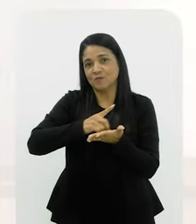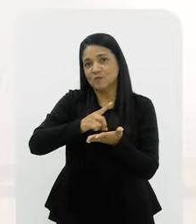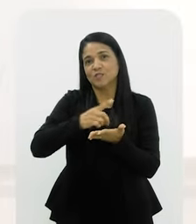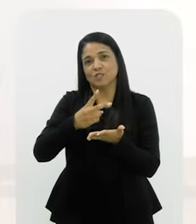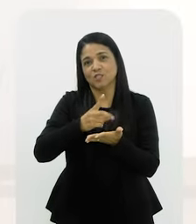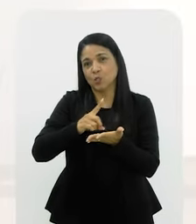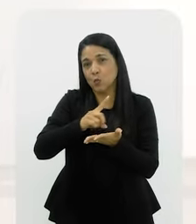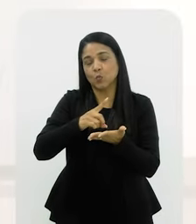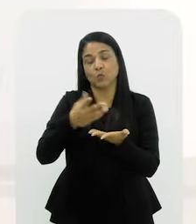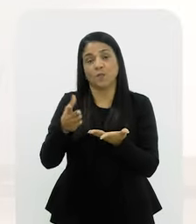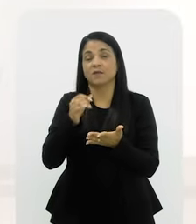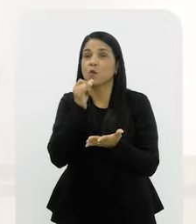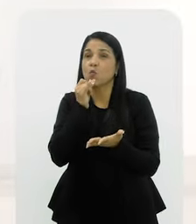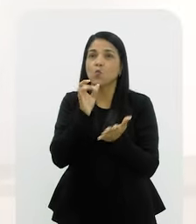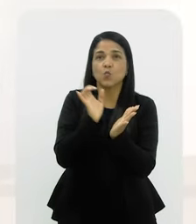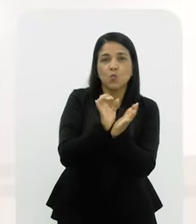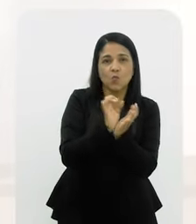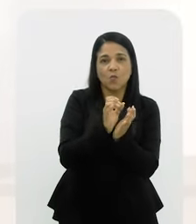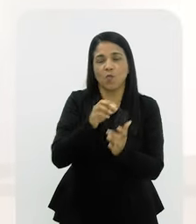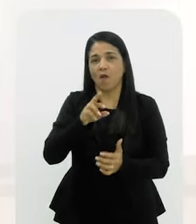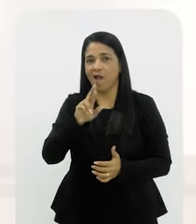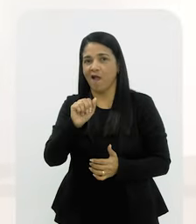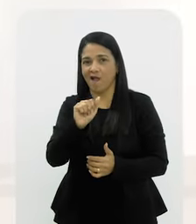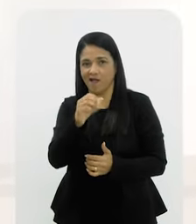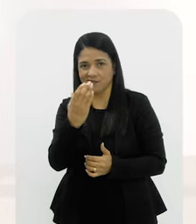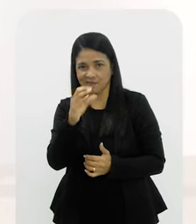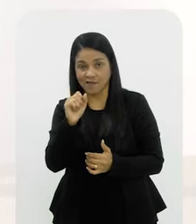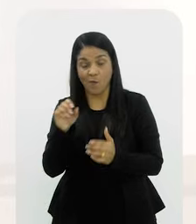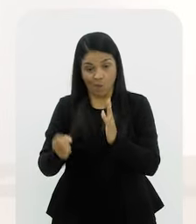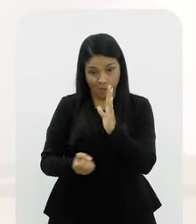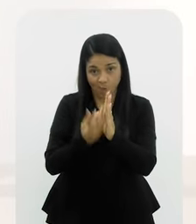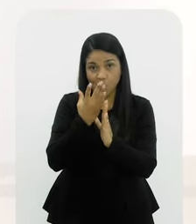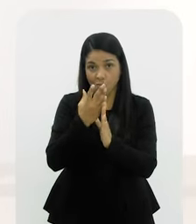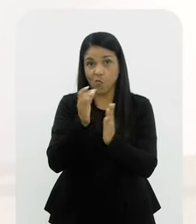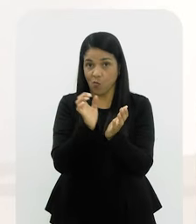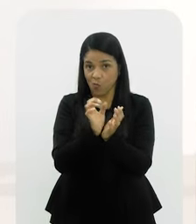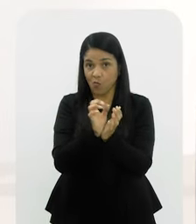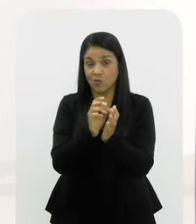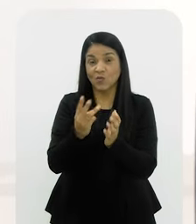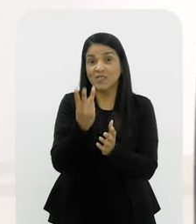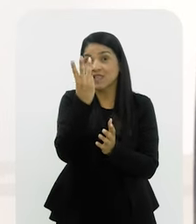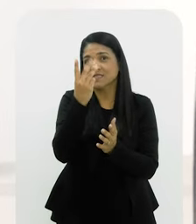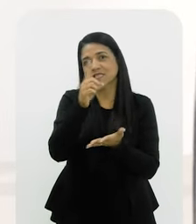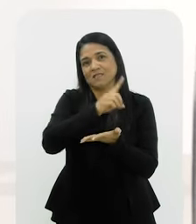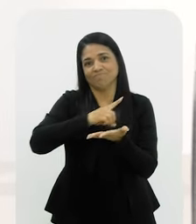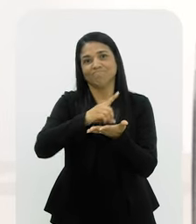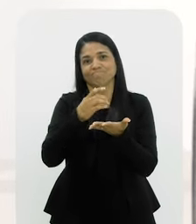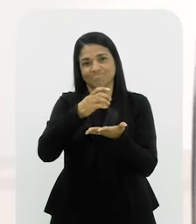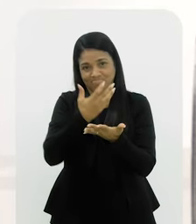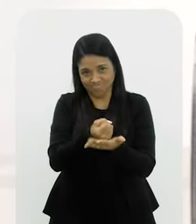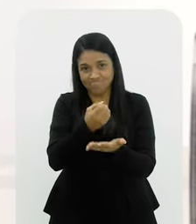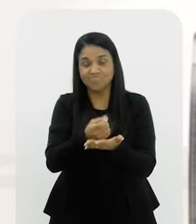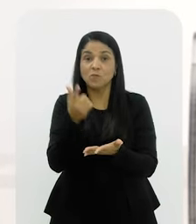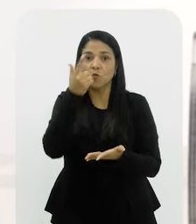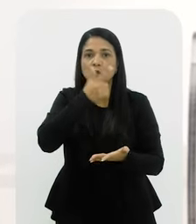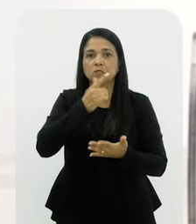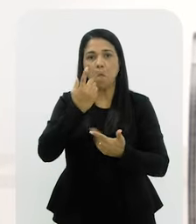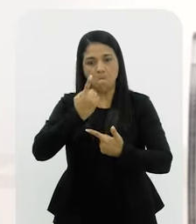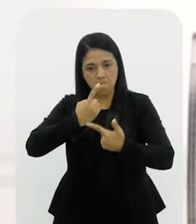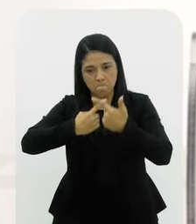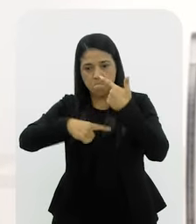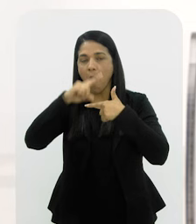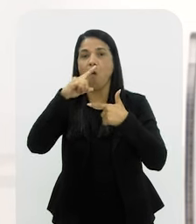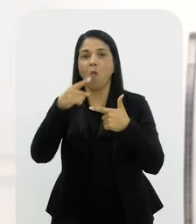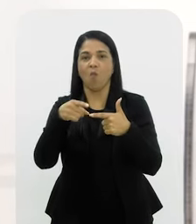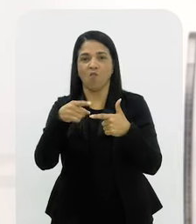primeiro, o segundo, o terceiro. O grupo Raça, por exemplo, foi um grupo que eu produzi, só acertou no terceiro. Olha. Que o que